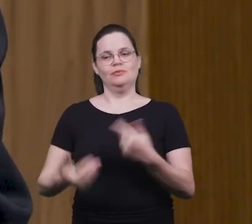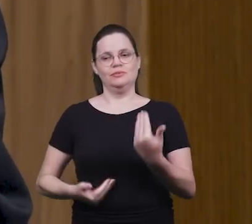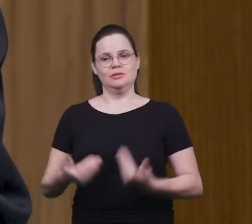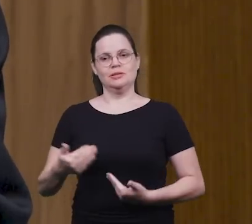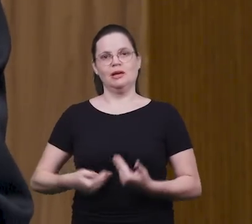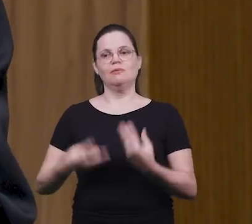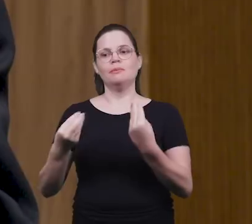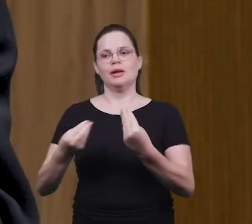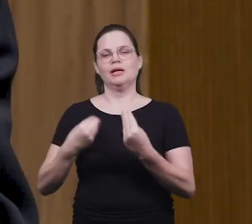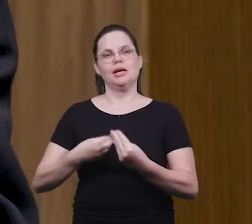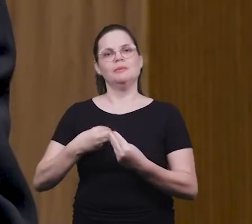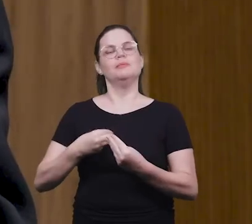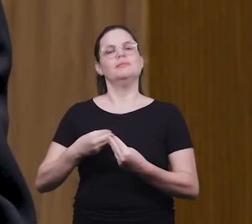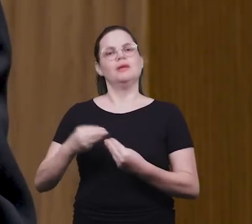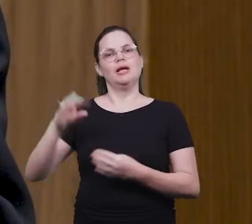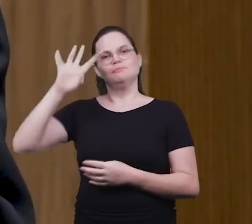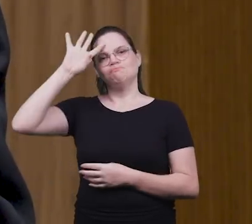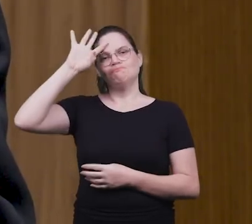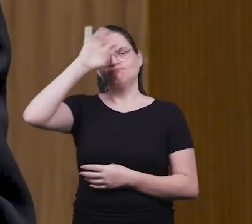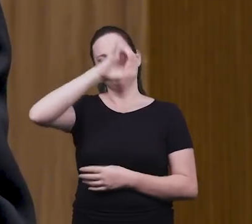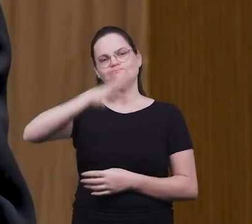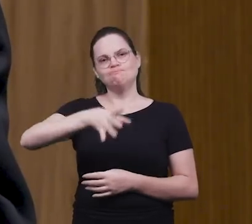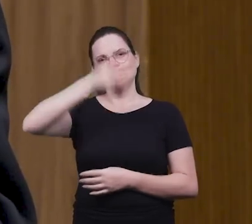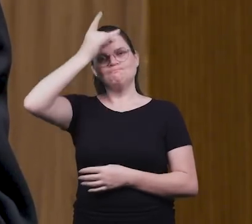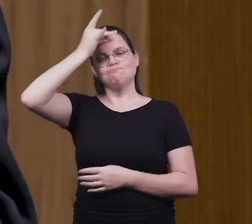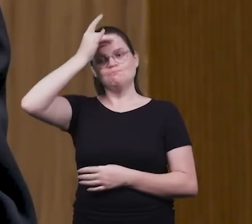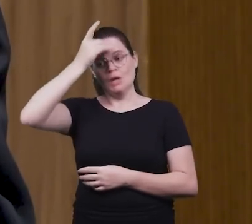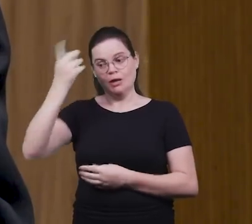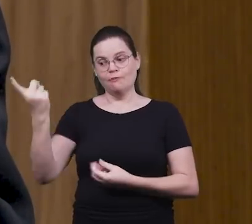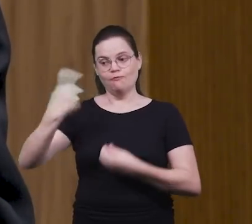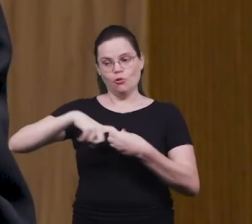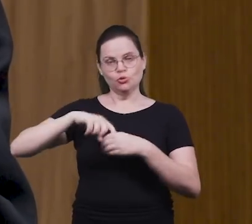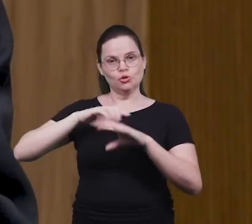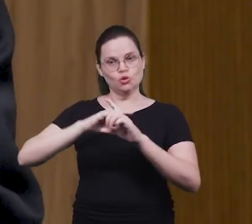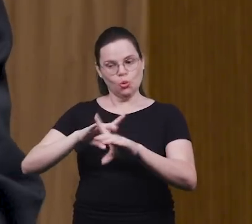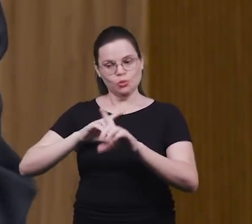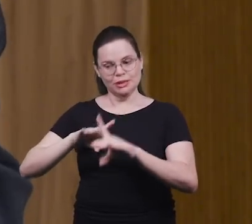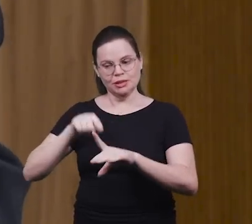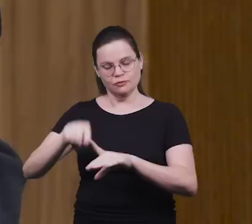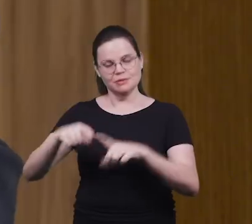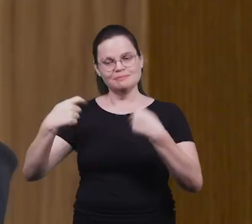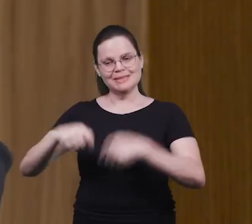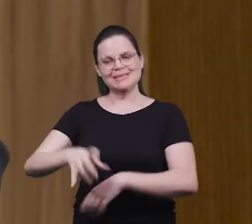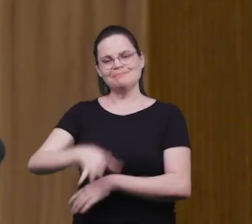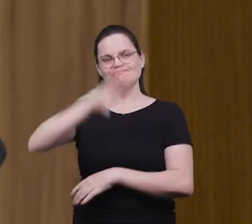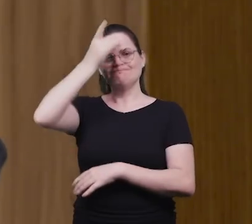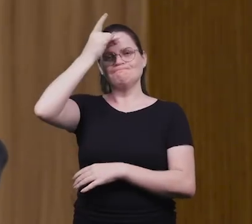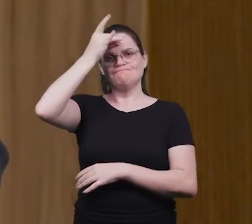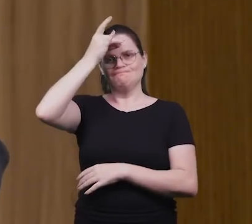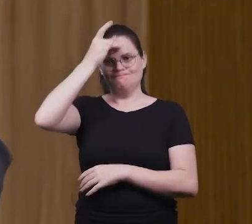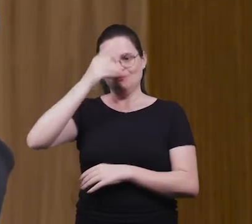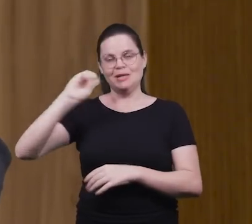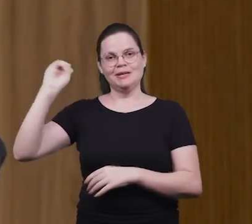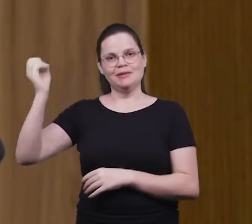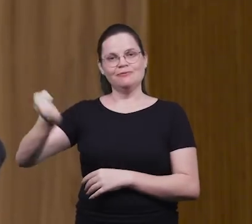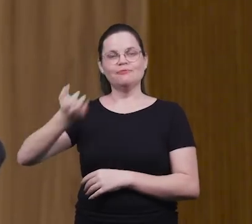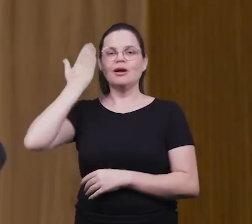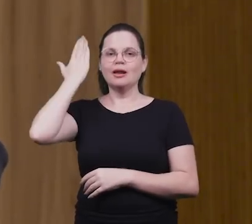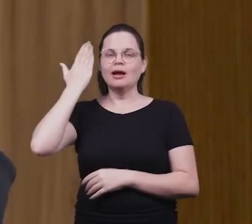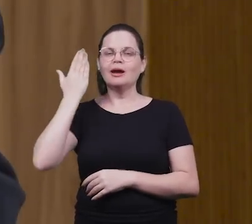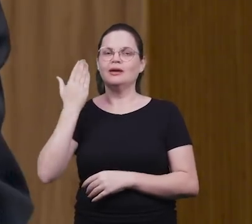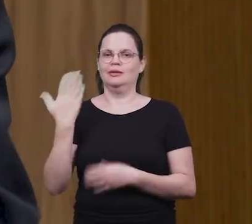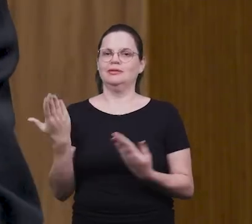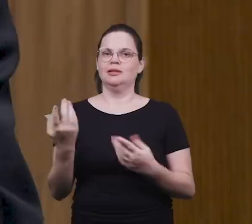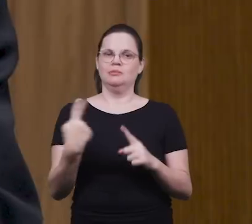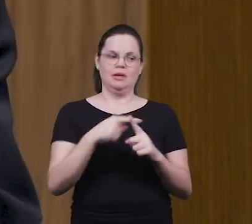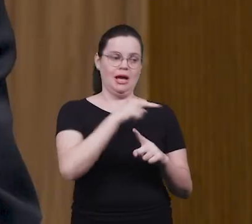volta. Aquilo que lá em Éfeso foi recebido, que foi o estabelecimento da doutrina, agora a palavra é redescoberta ou é descoberta,